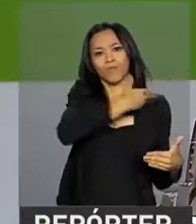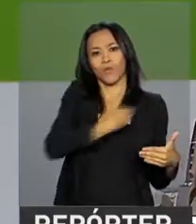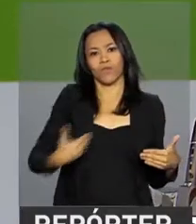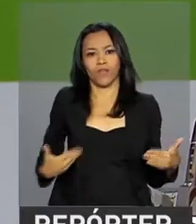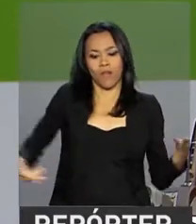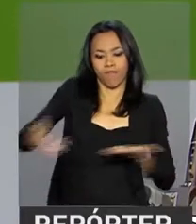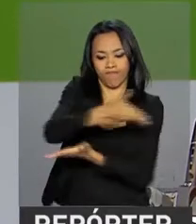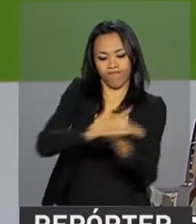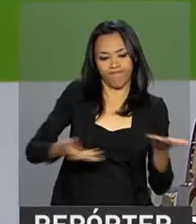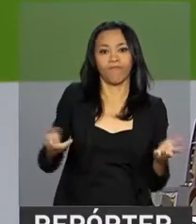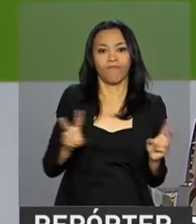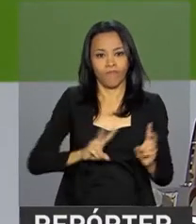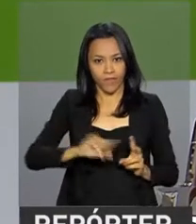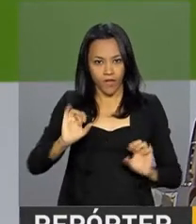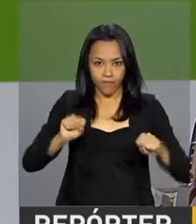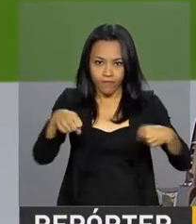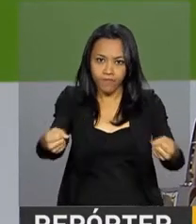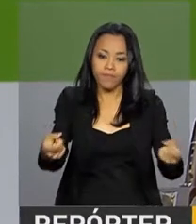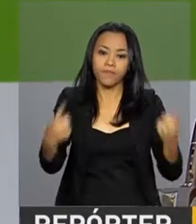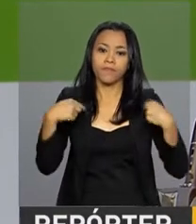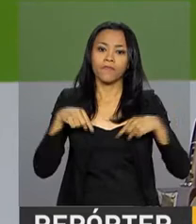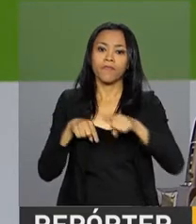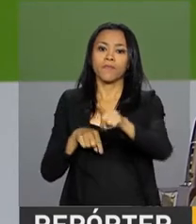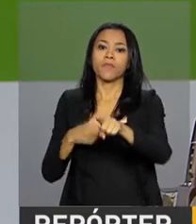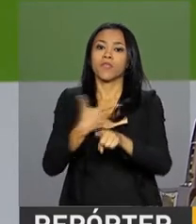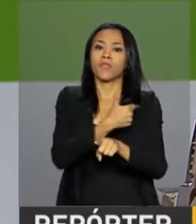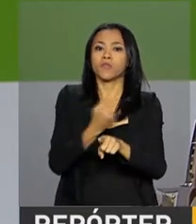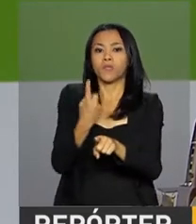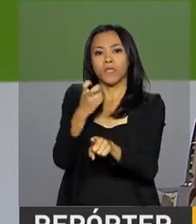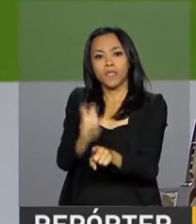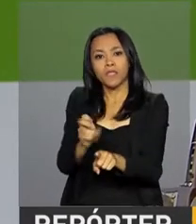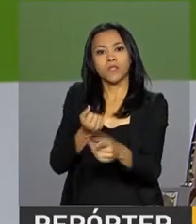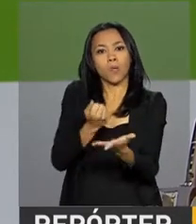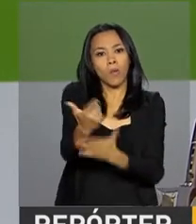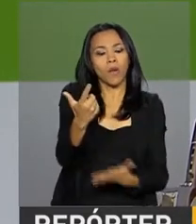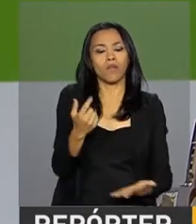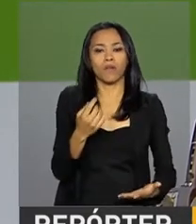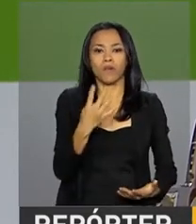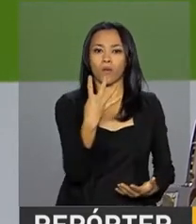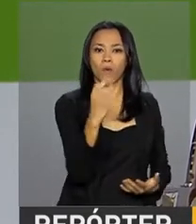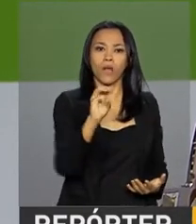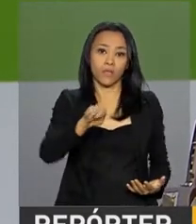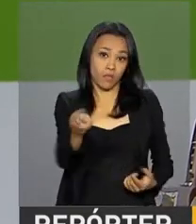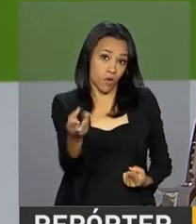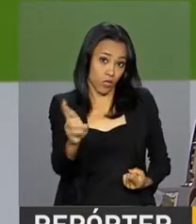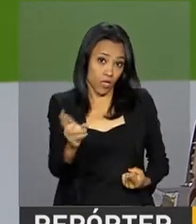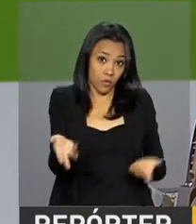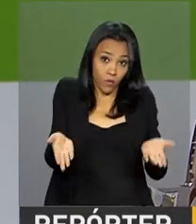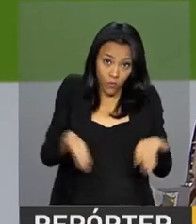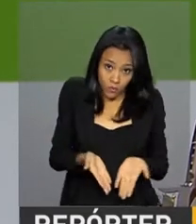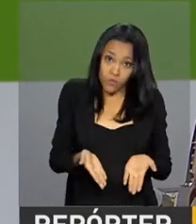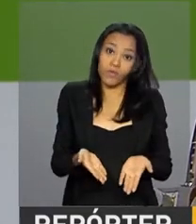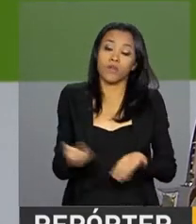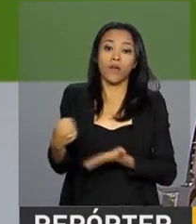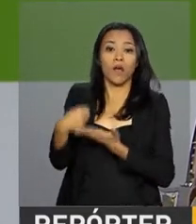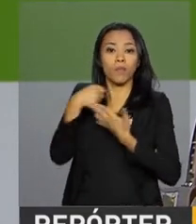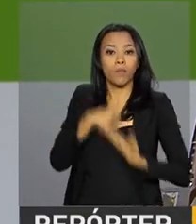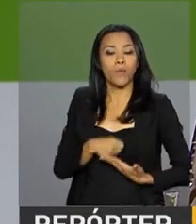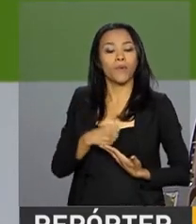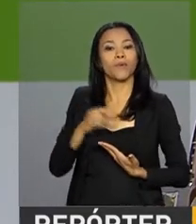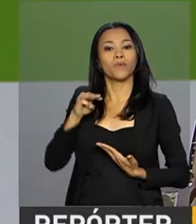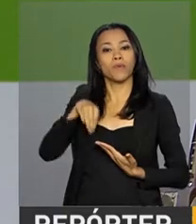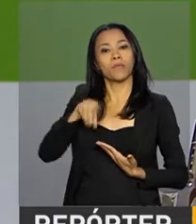empresários. Em 2015 se compravam 40 milhões de reais. Hoje, com apoio do Ministério